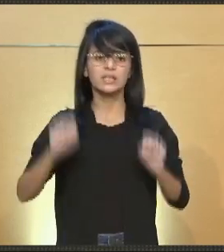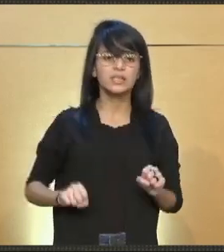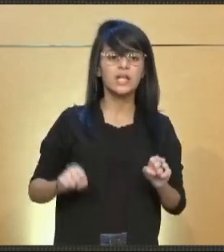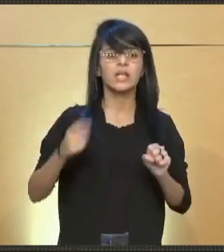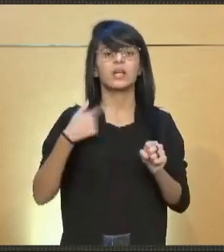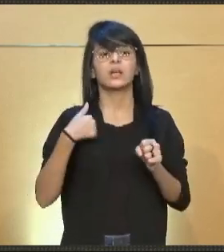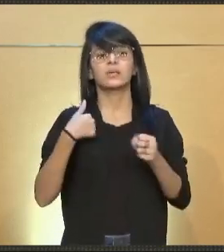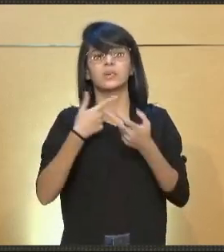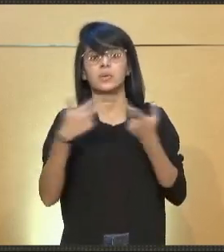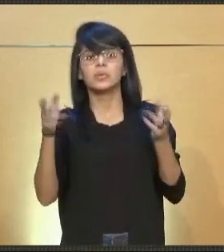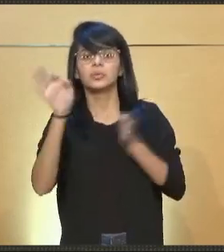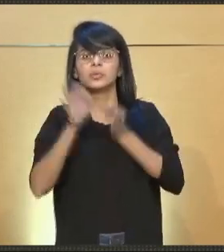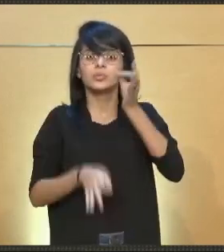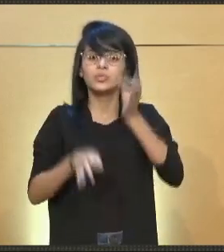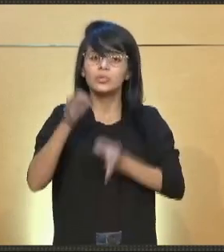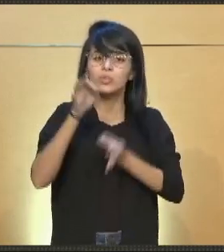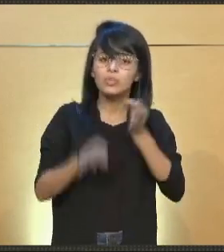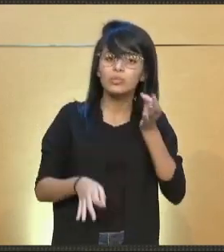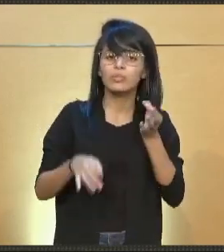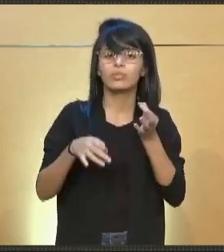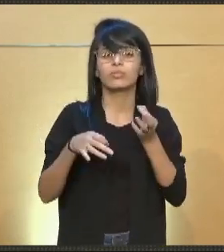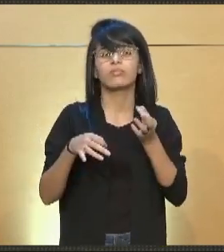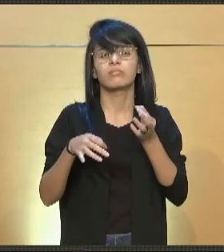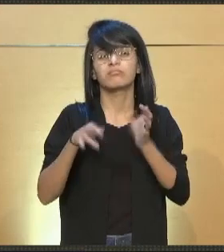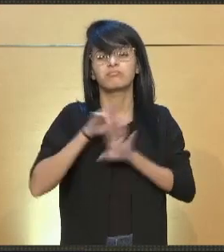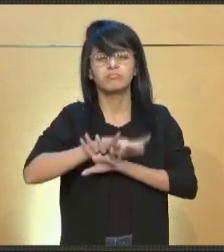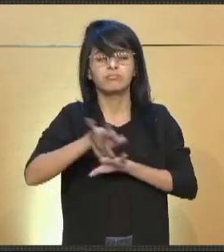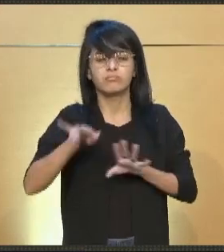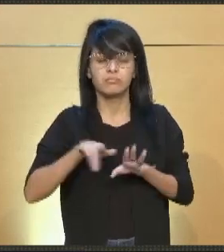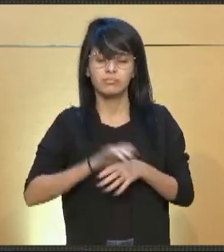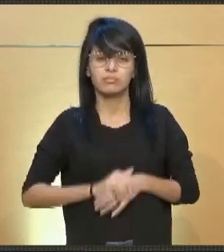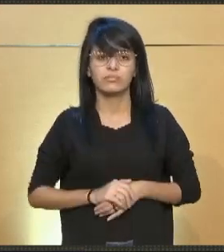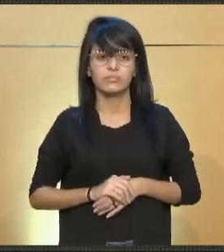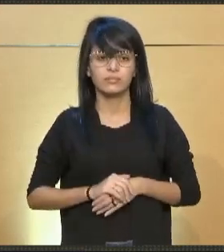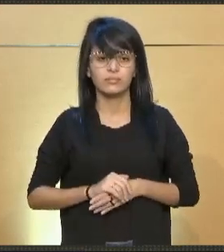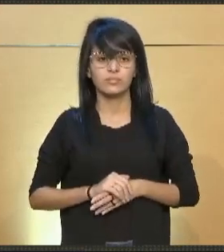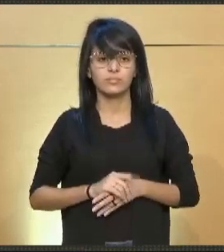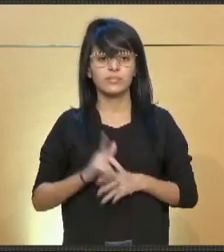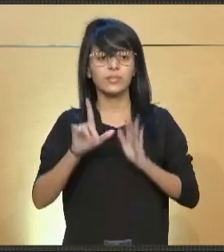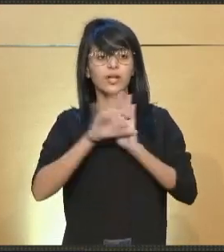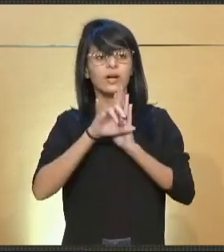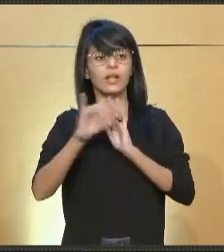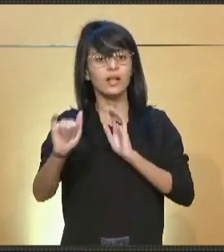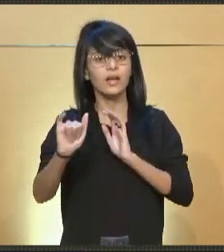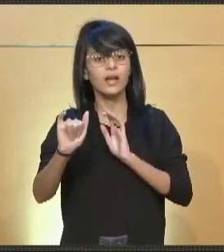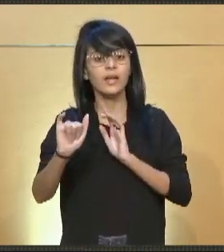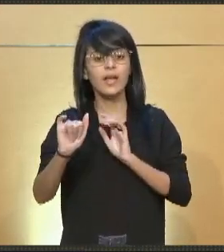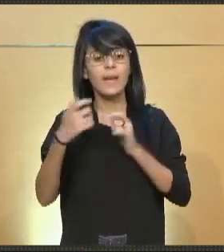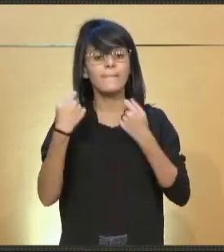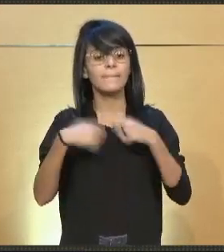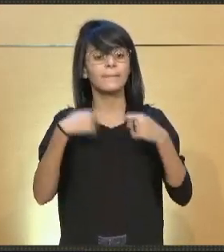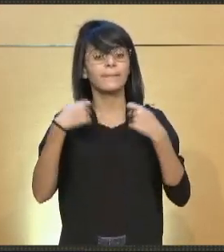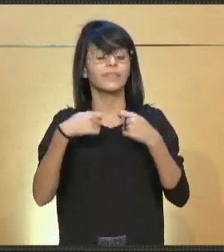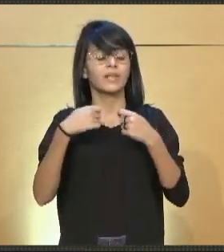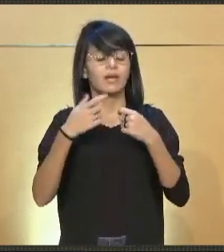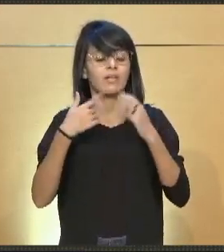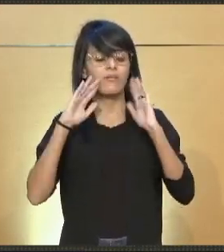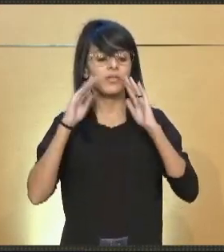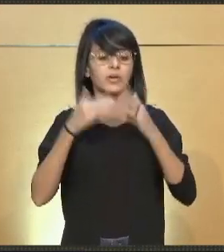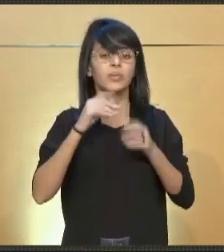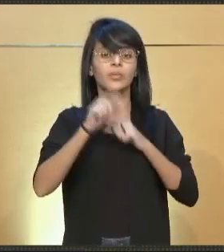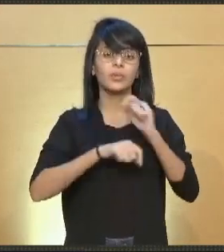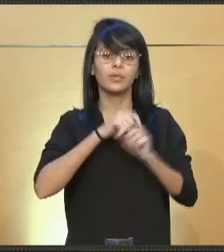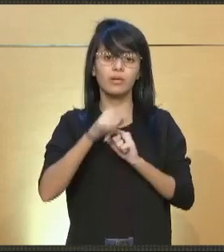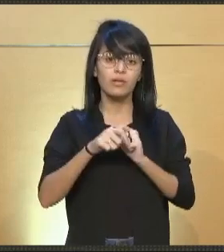de jurista, ou de jurisprudência, a lei vai servir como uma habilitação ou criação de um